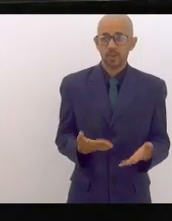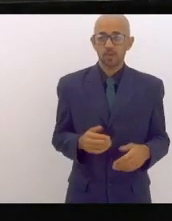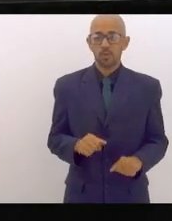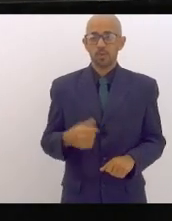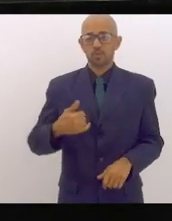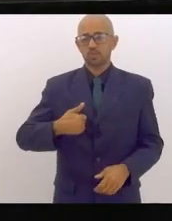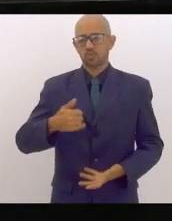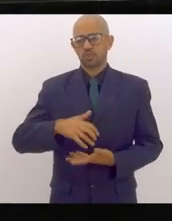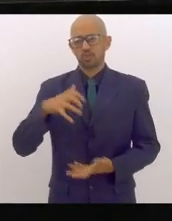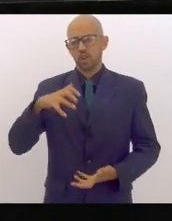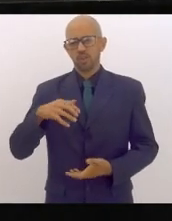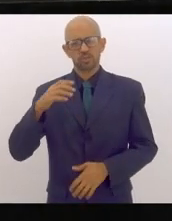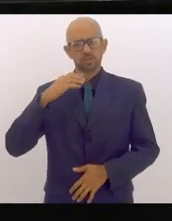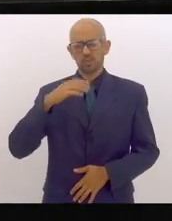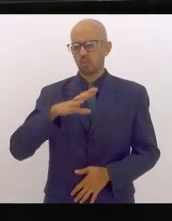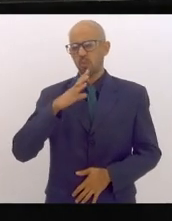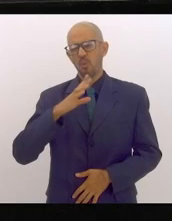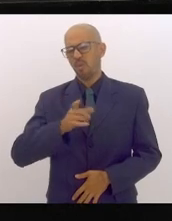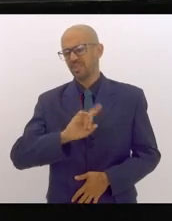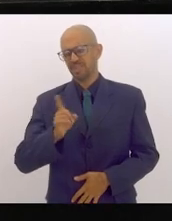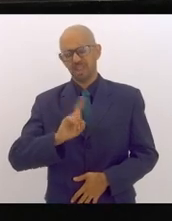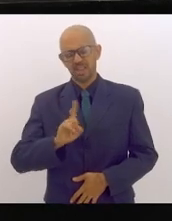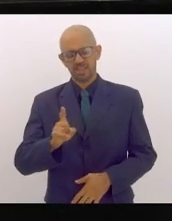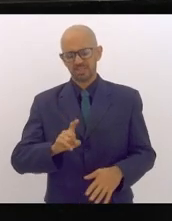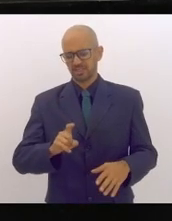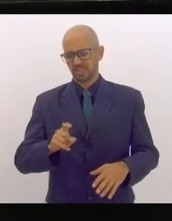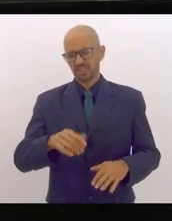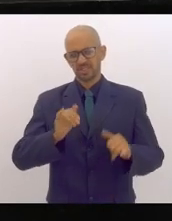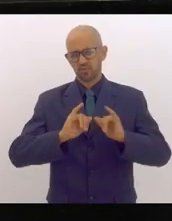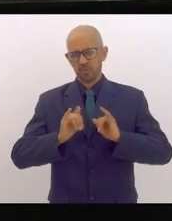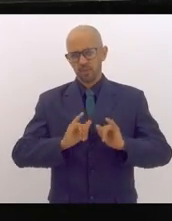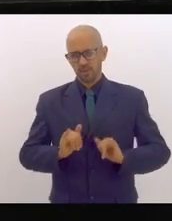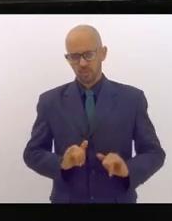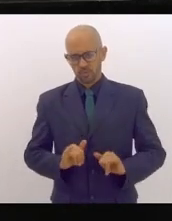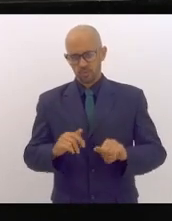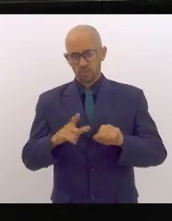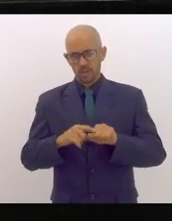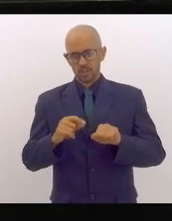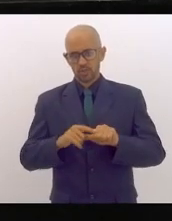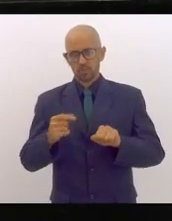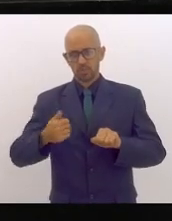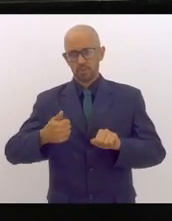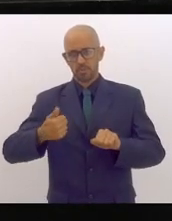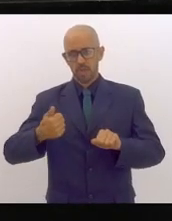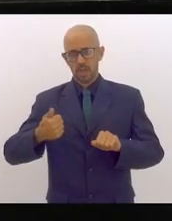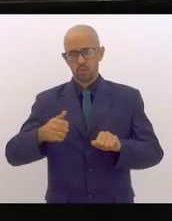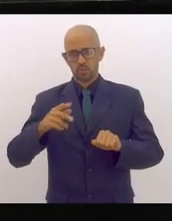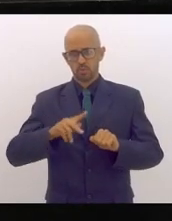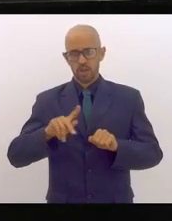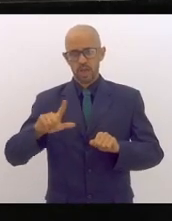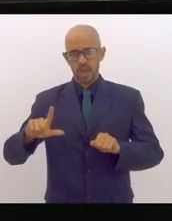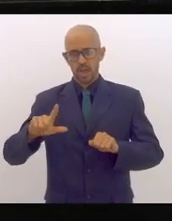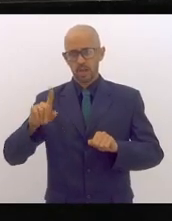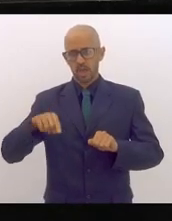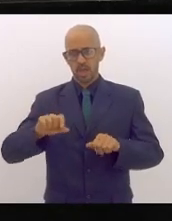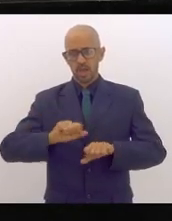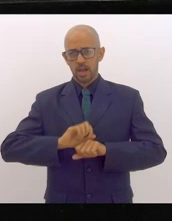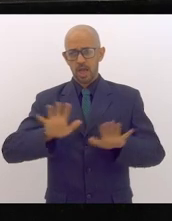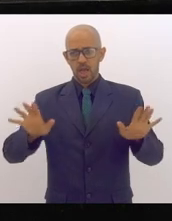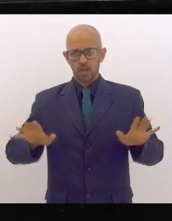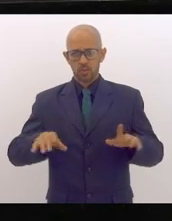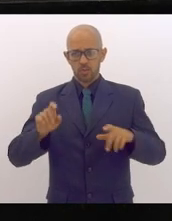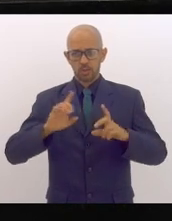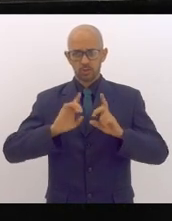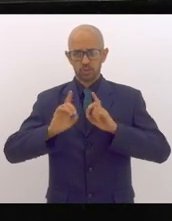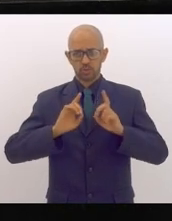detêm esse conhecimento do mundo digital. Dizer que o artigo 1º do projeto é muito claro, as instituições